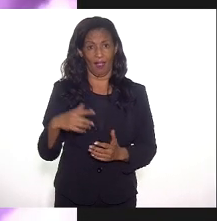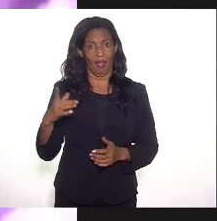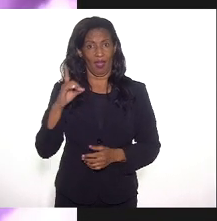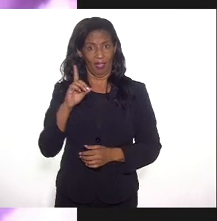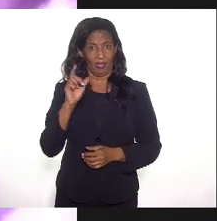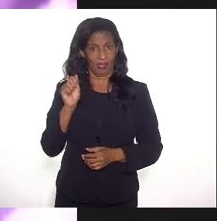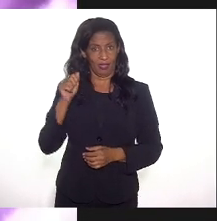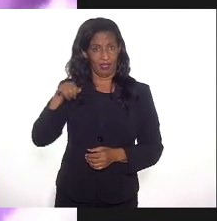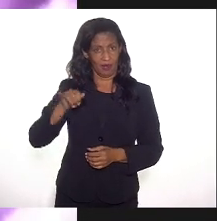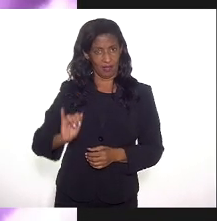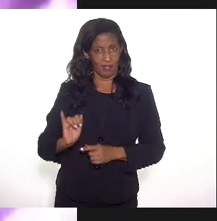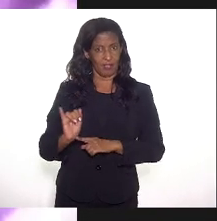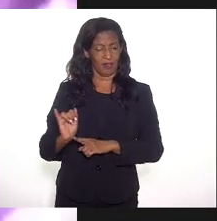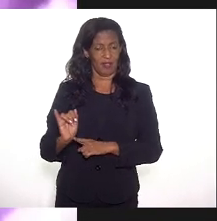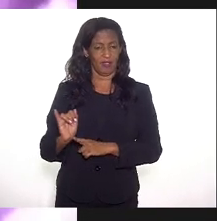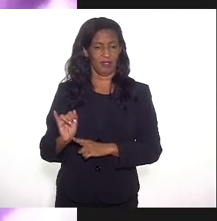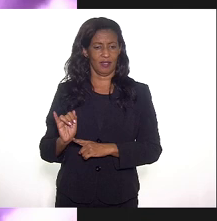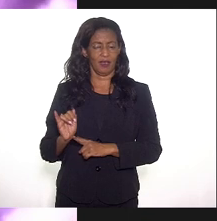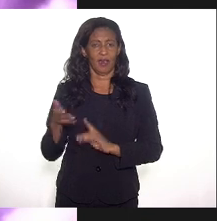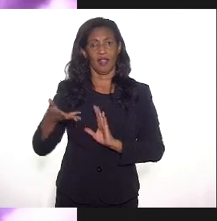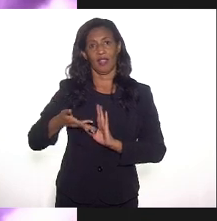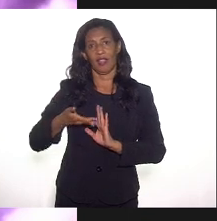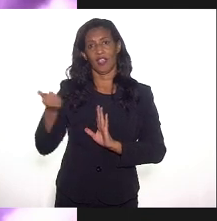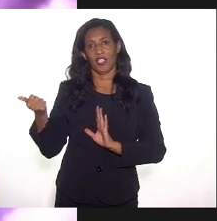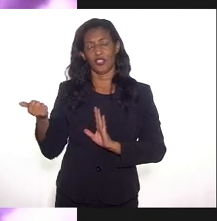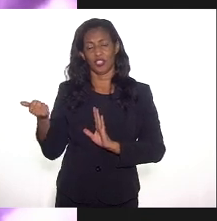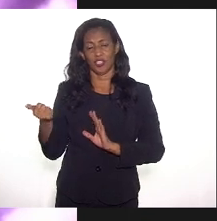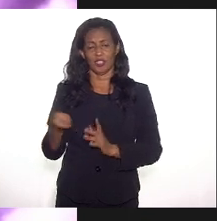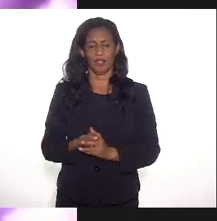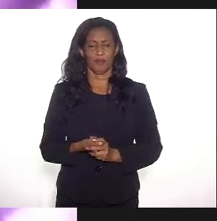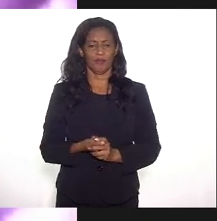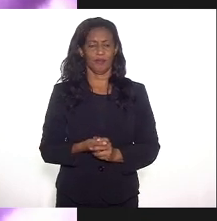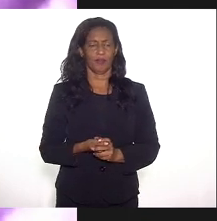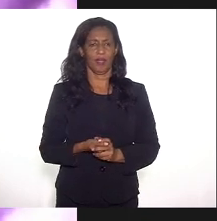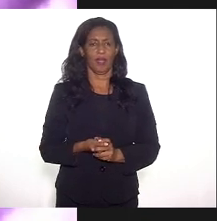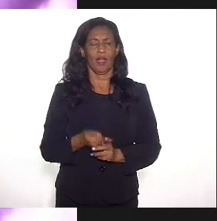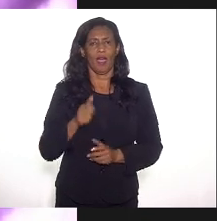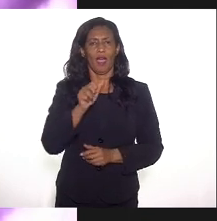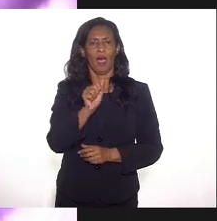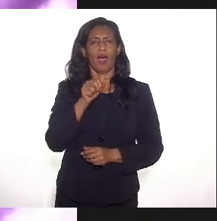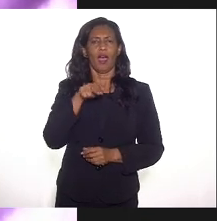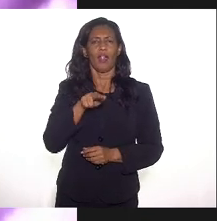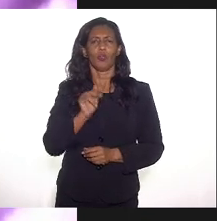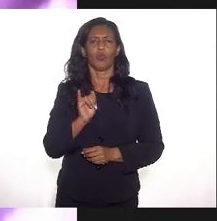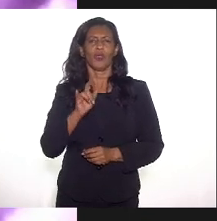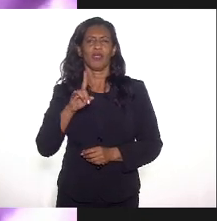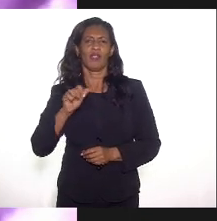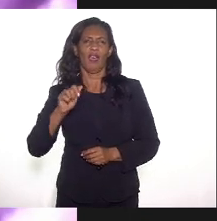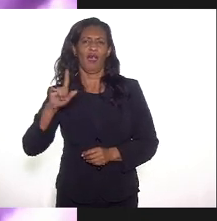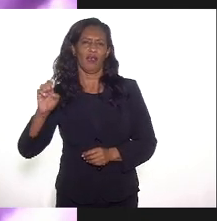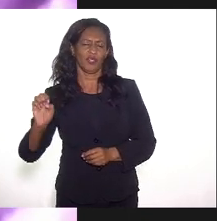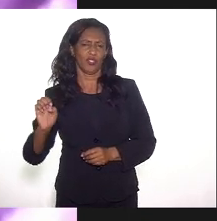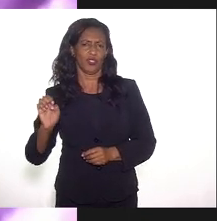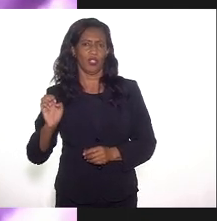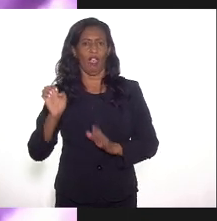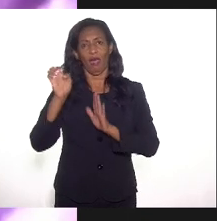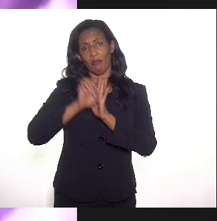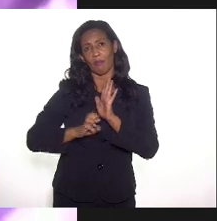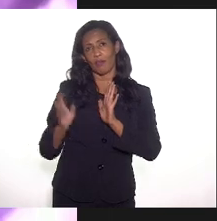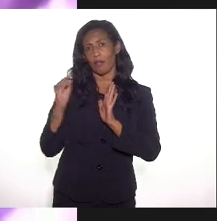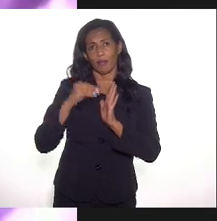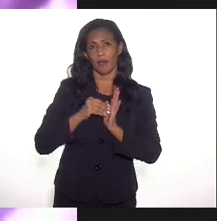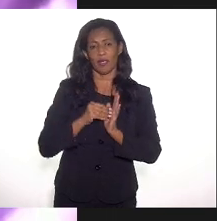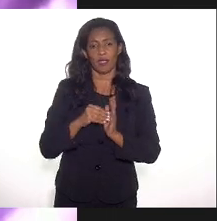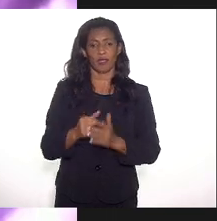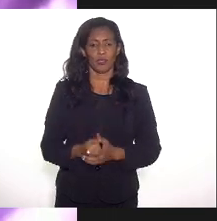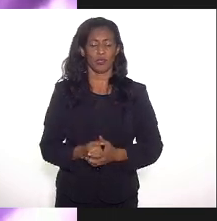Dani, ela retira a questão da anuidade. Né? A emenda é para isso. E